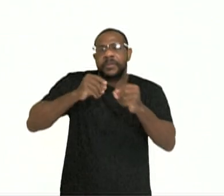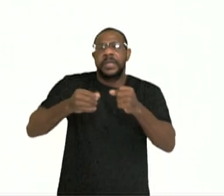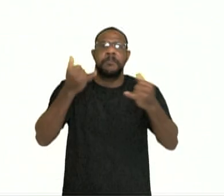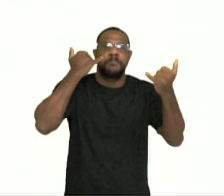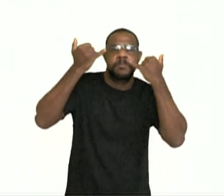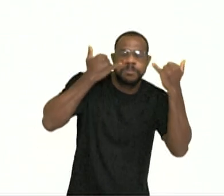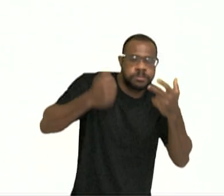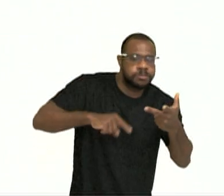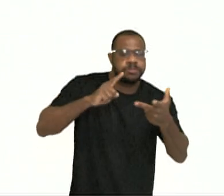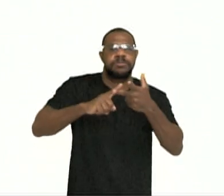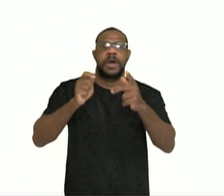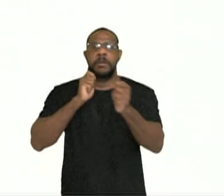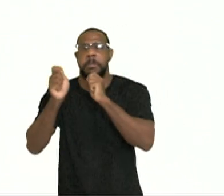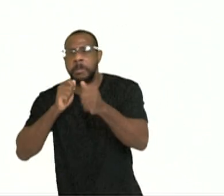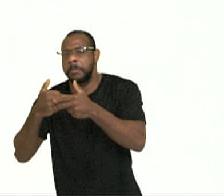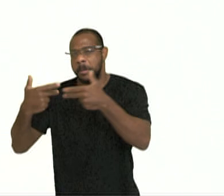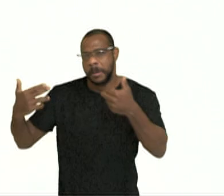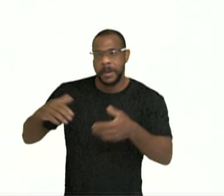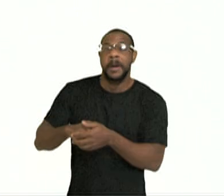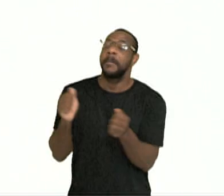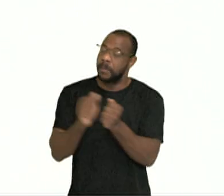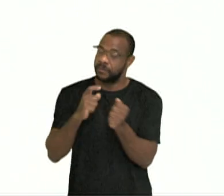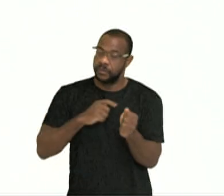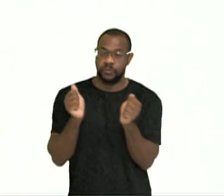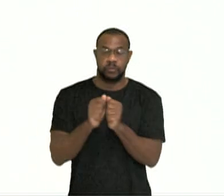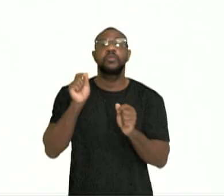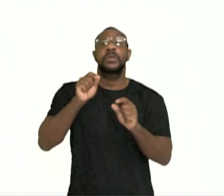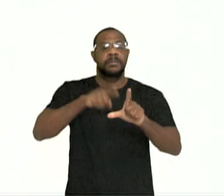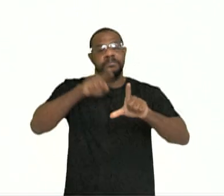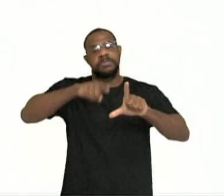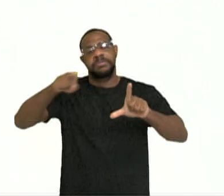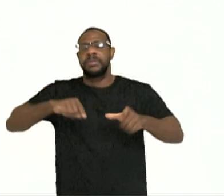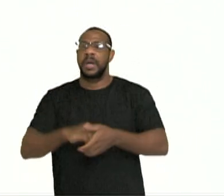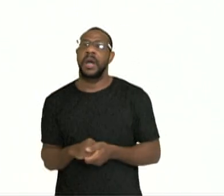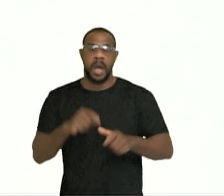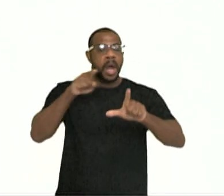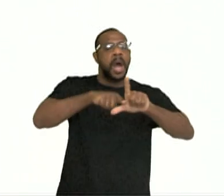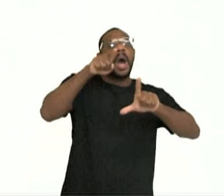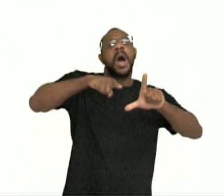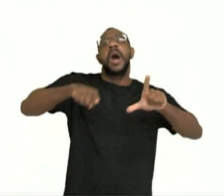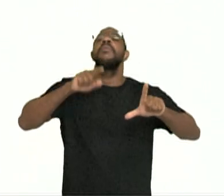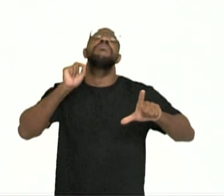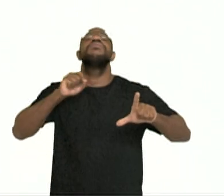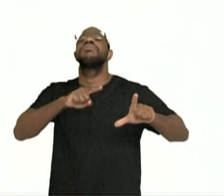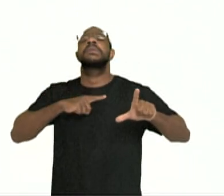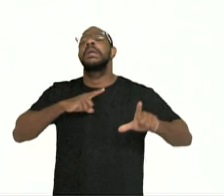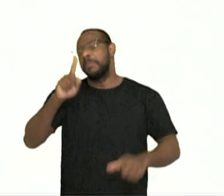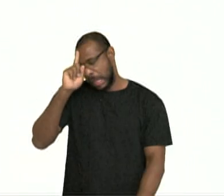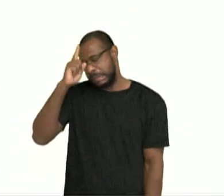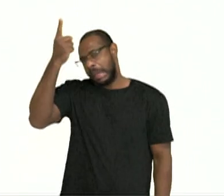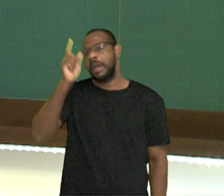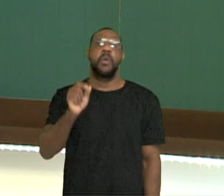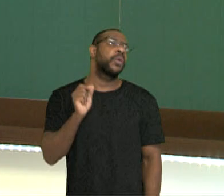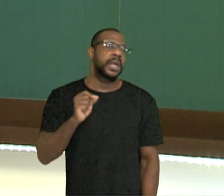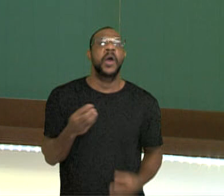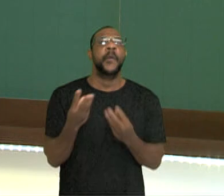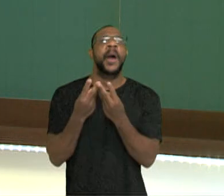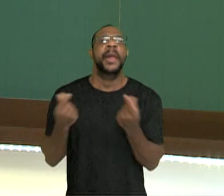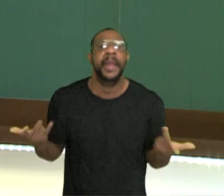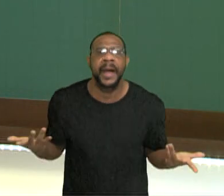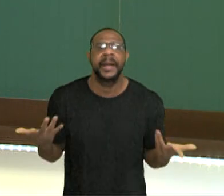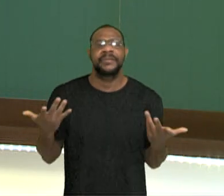vir acompanhados ali de um gráfico. E o gráfico, então, ele faz essa ideia, né, de